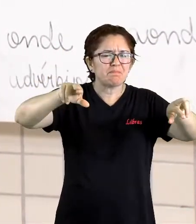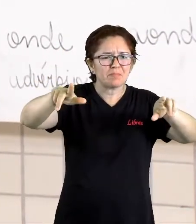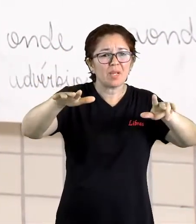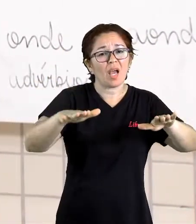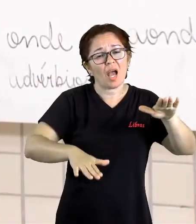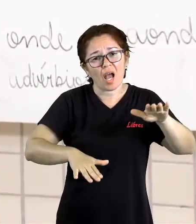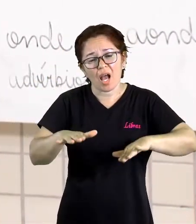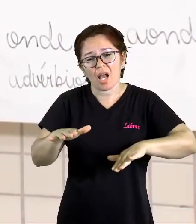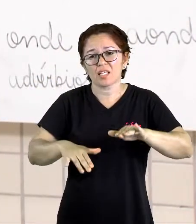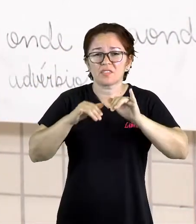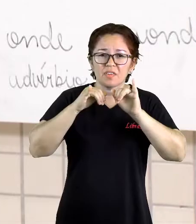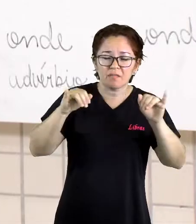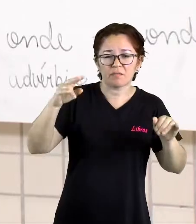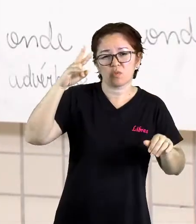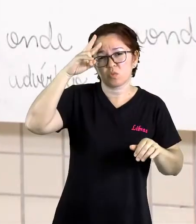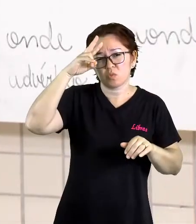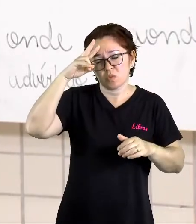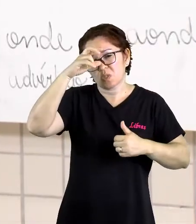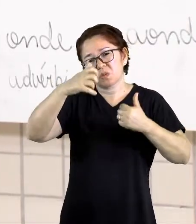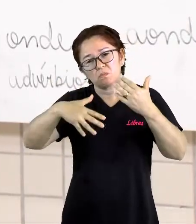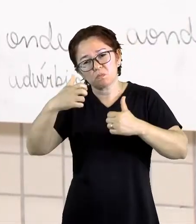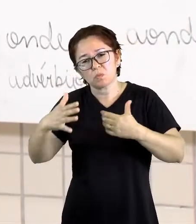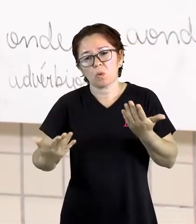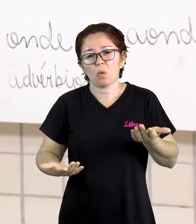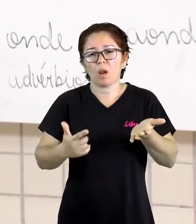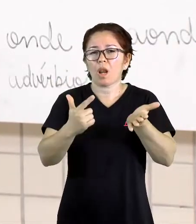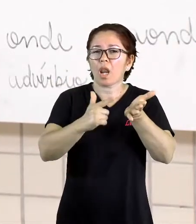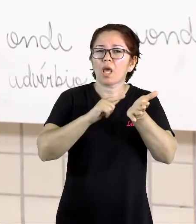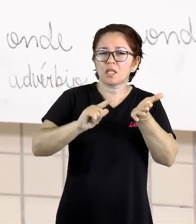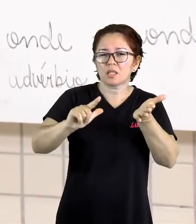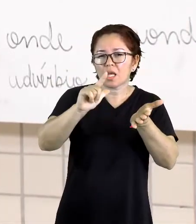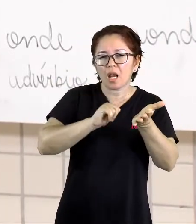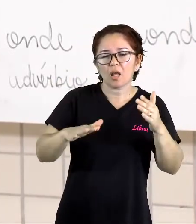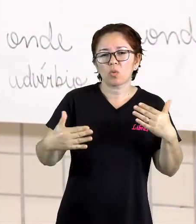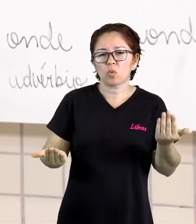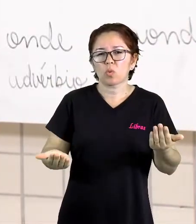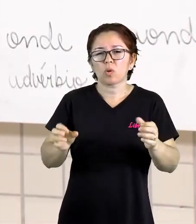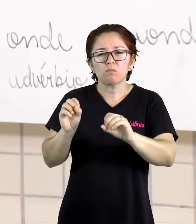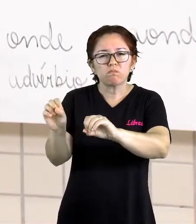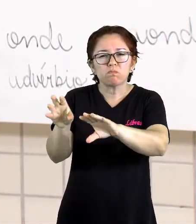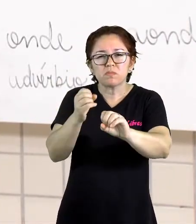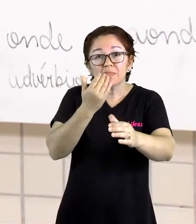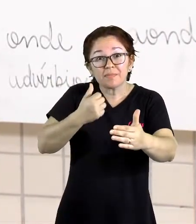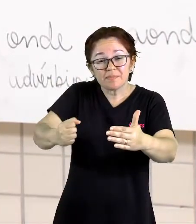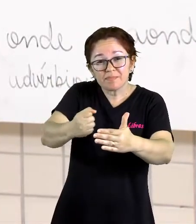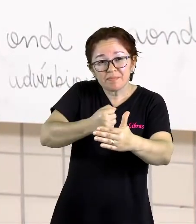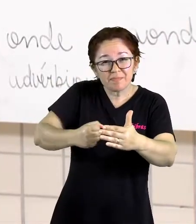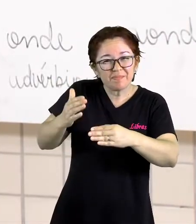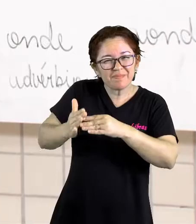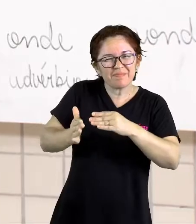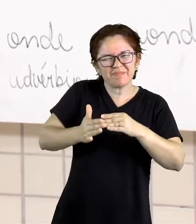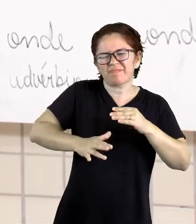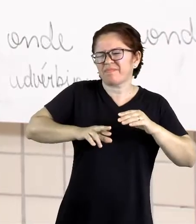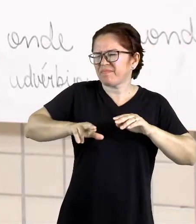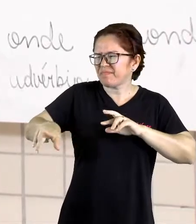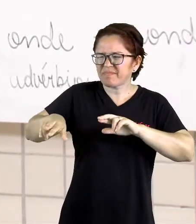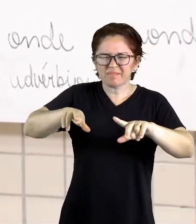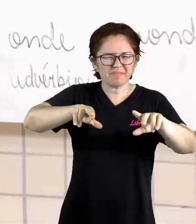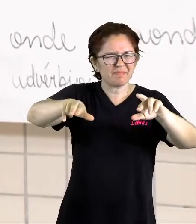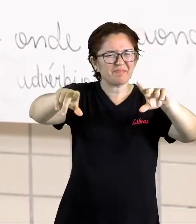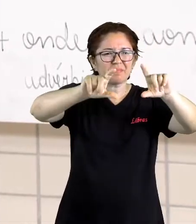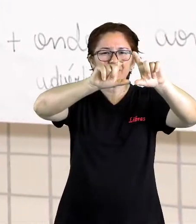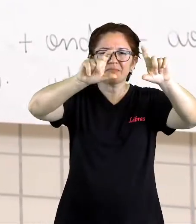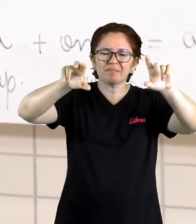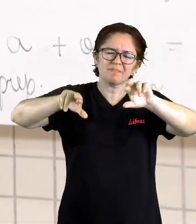narrativa, de histórias, de literatura, de culinária. Então, os mais diversos temas. Então, há